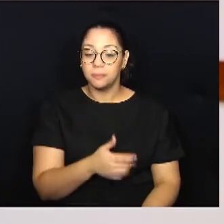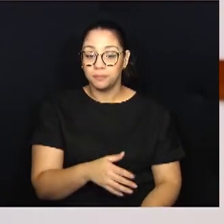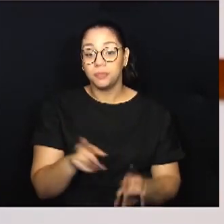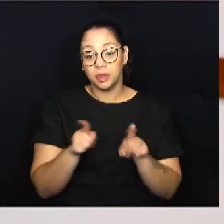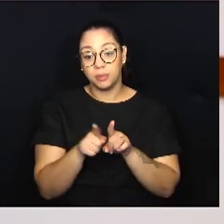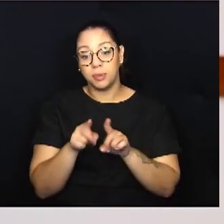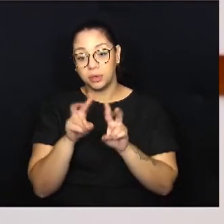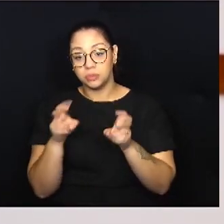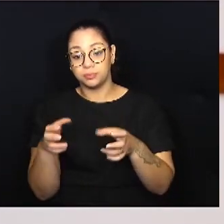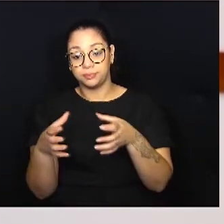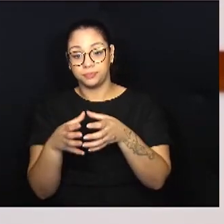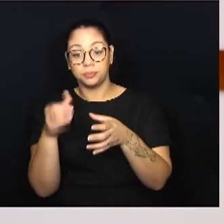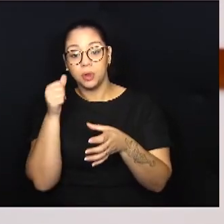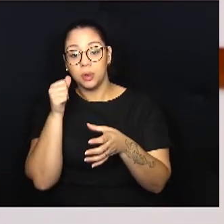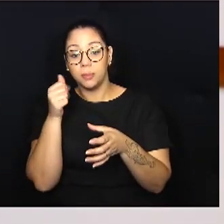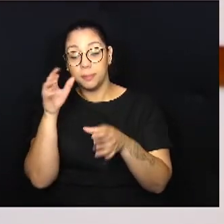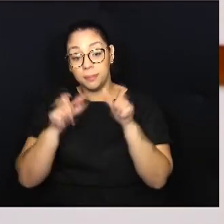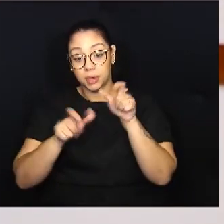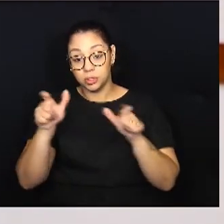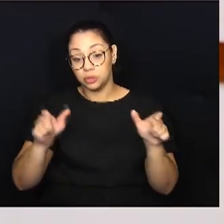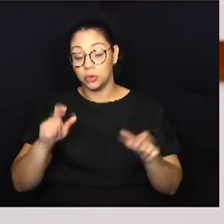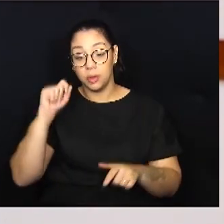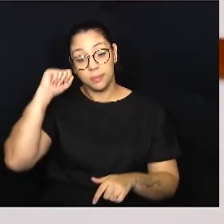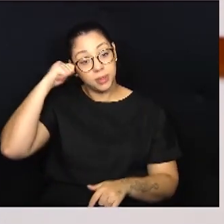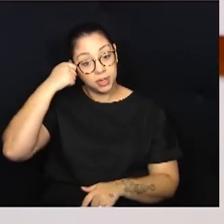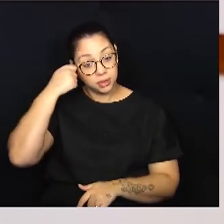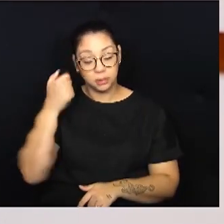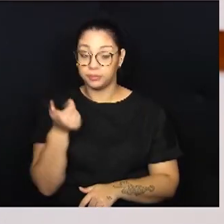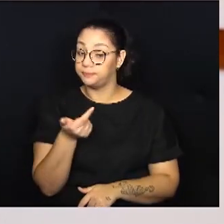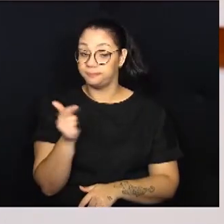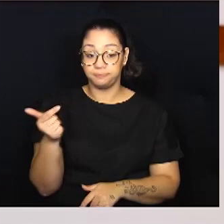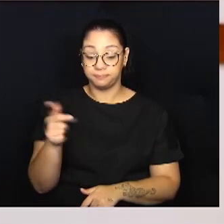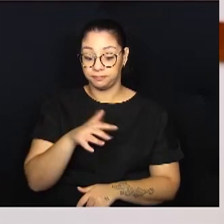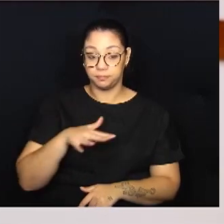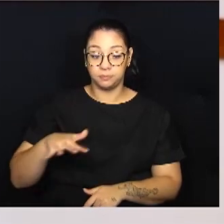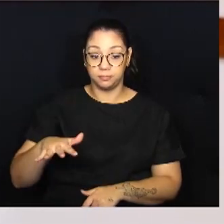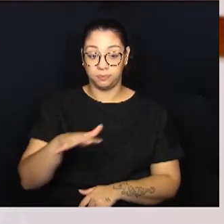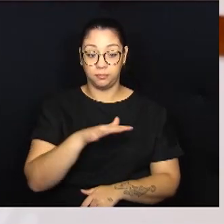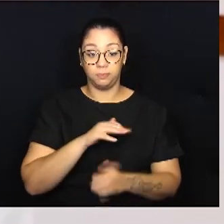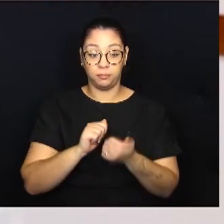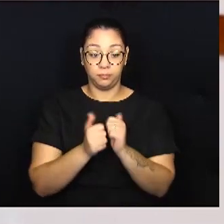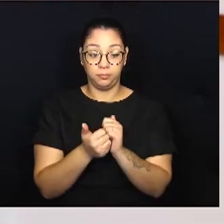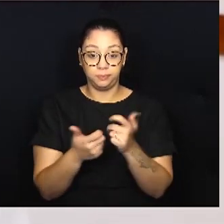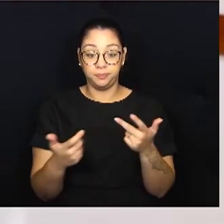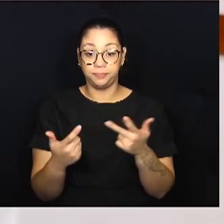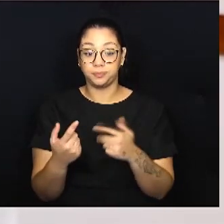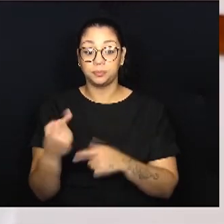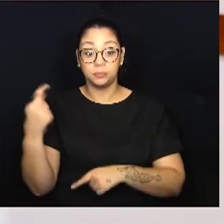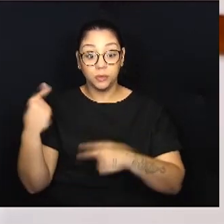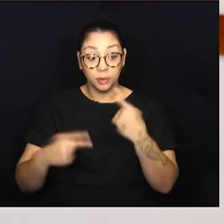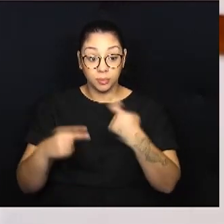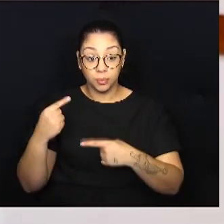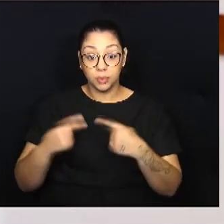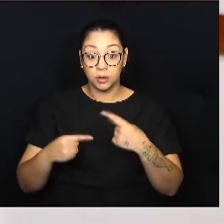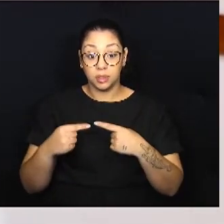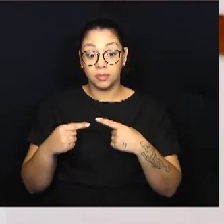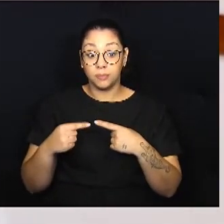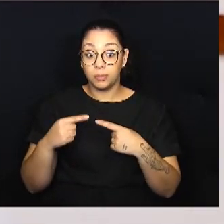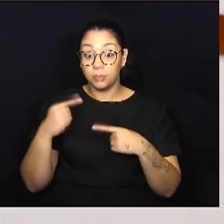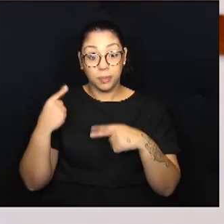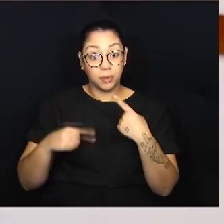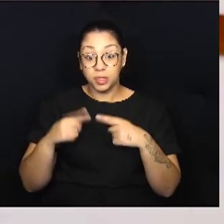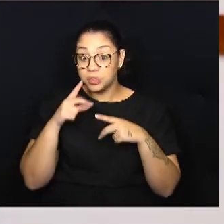pretas. Não há dentro do âmbito do esporte uma política bem